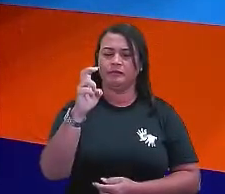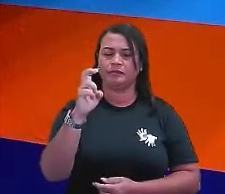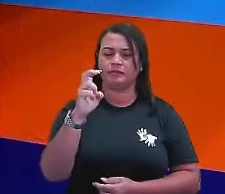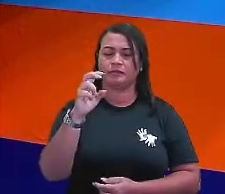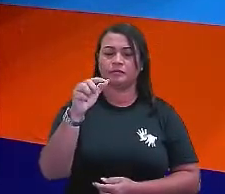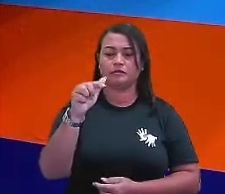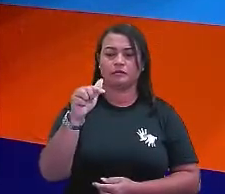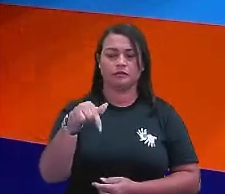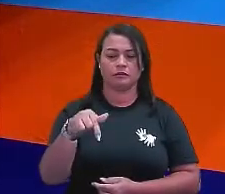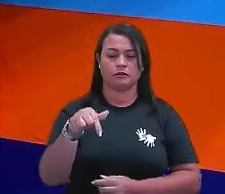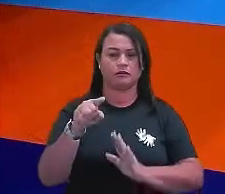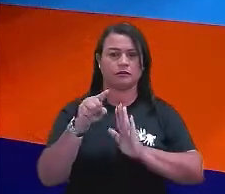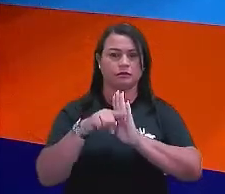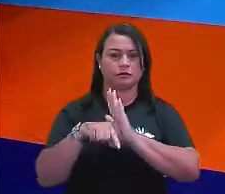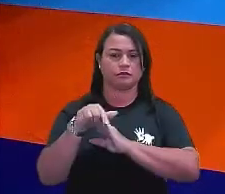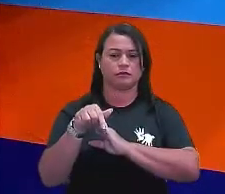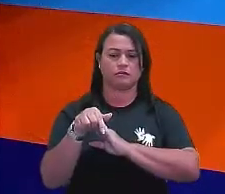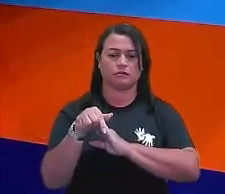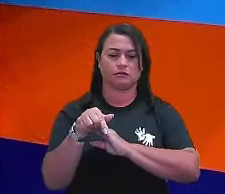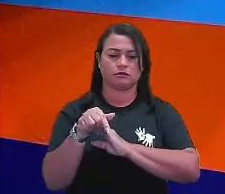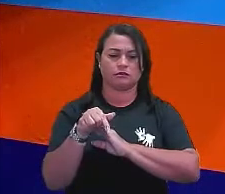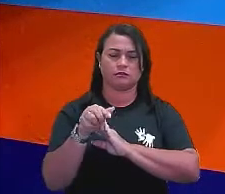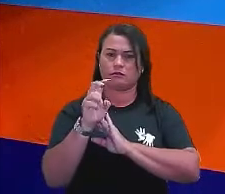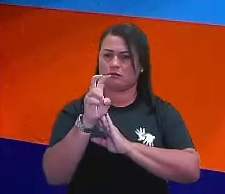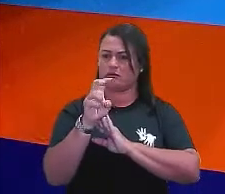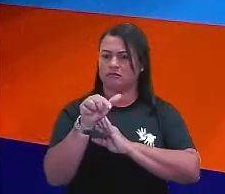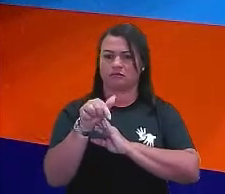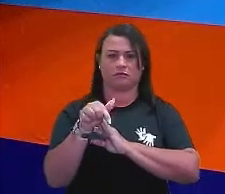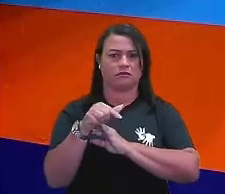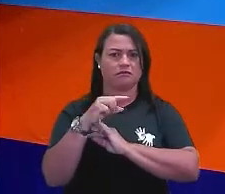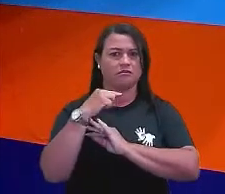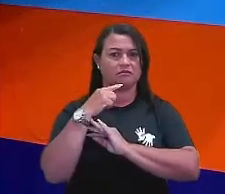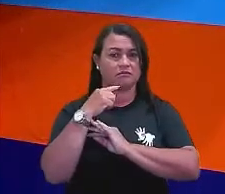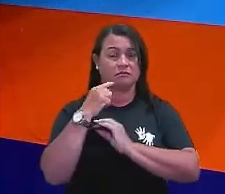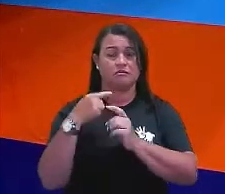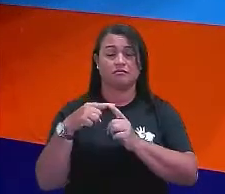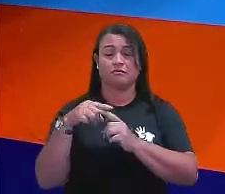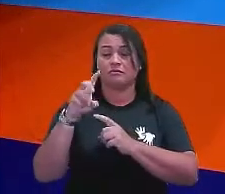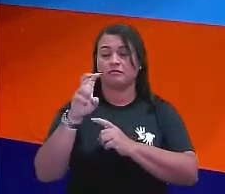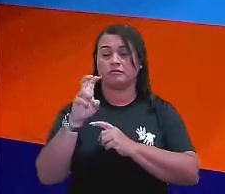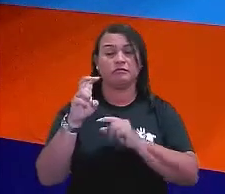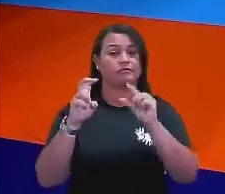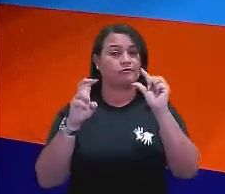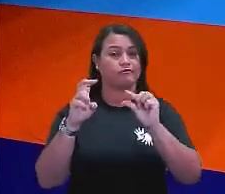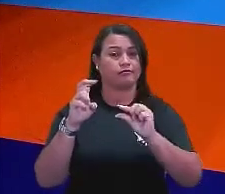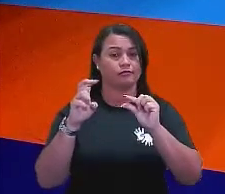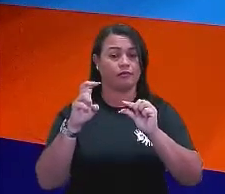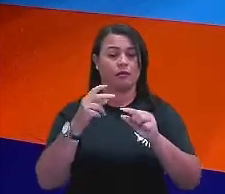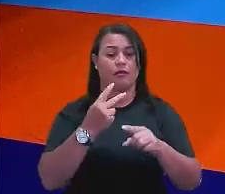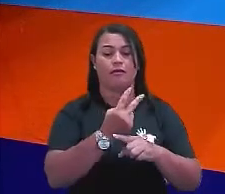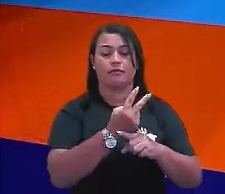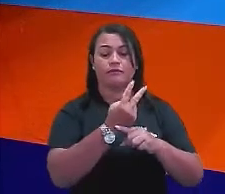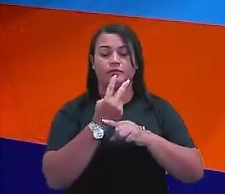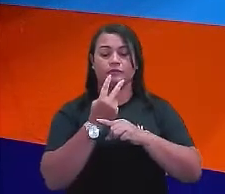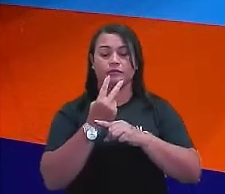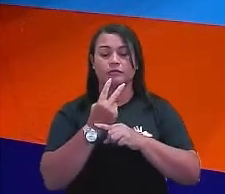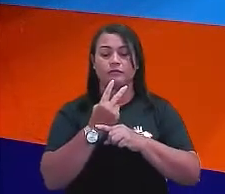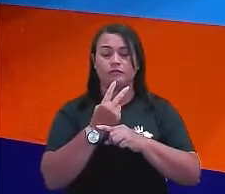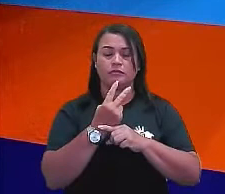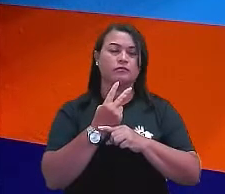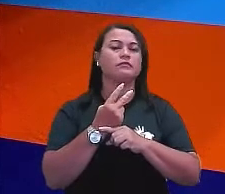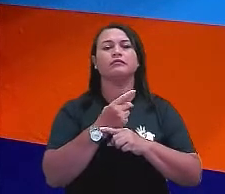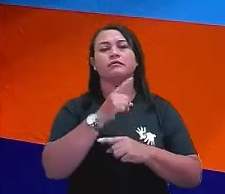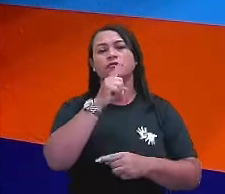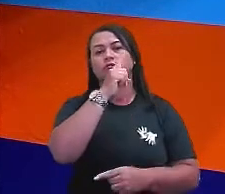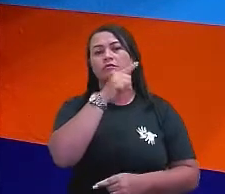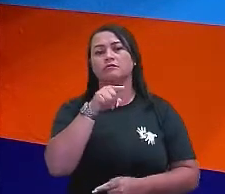para tirar 7. Eu não consigo tirar 5 de 7, tá? Porque 5 é menor. Então, eu vou pedir emprestado. Então, eu corto aqui o 5,